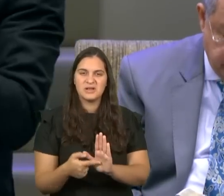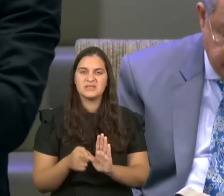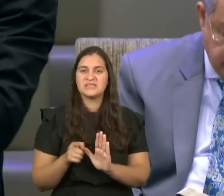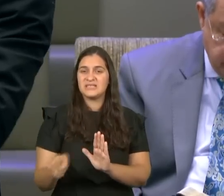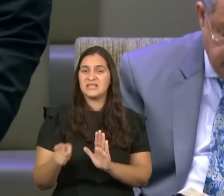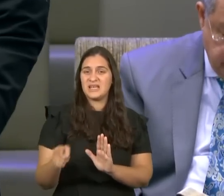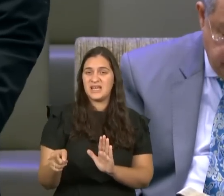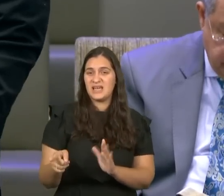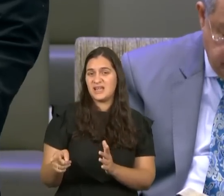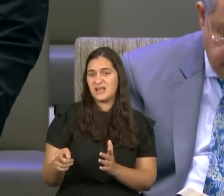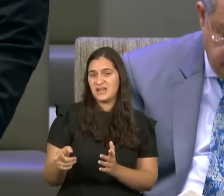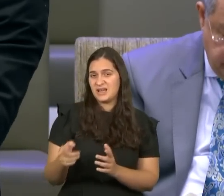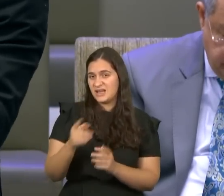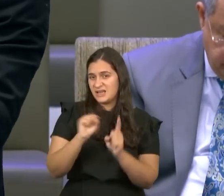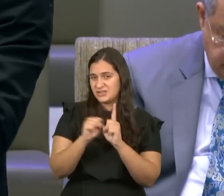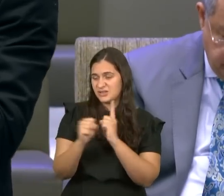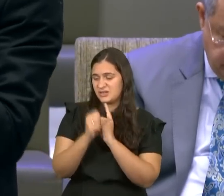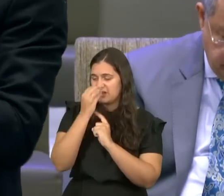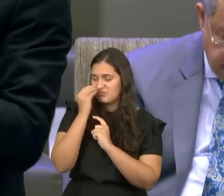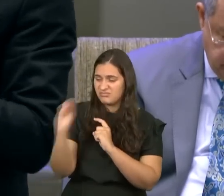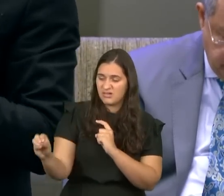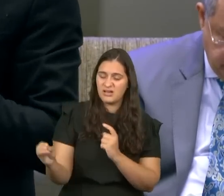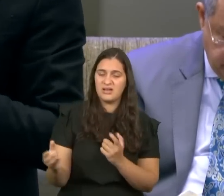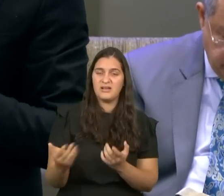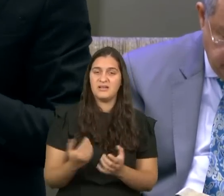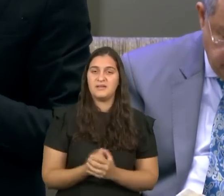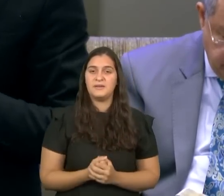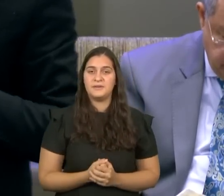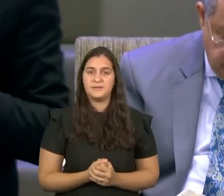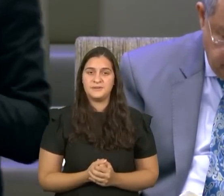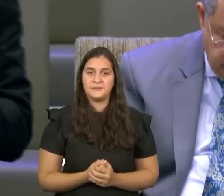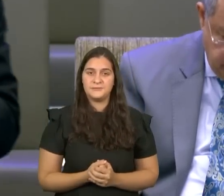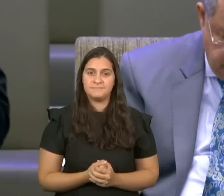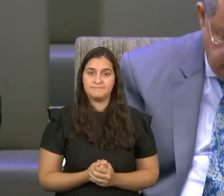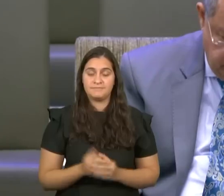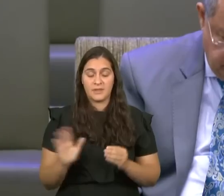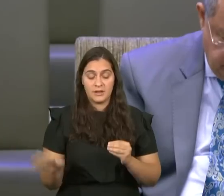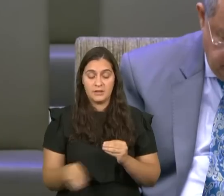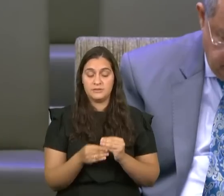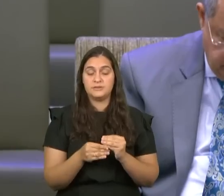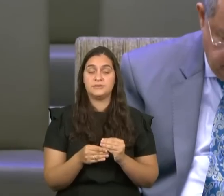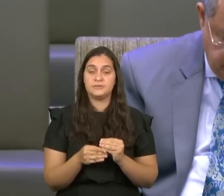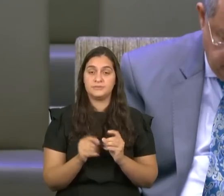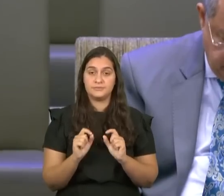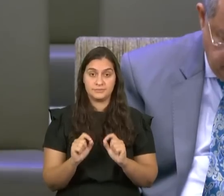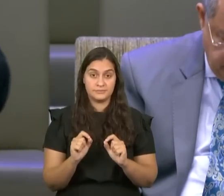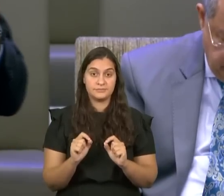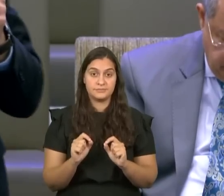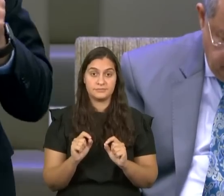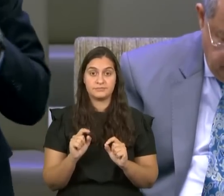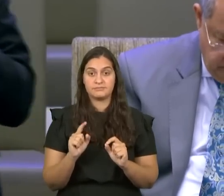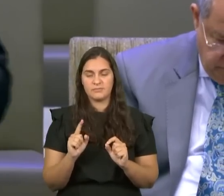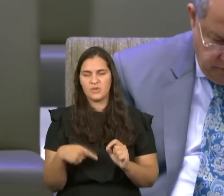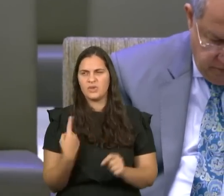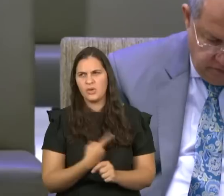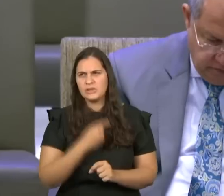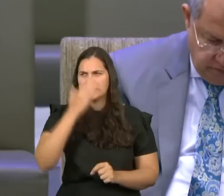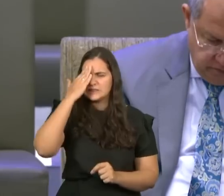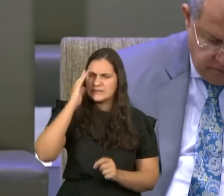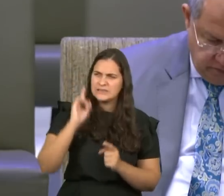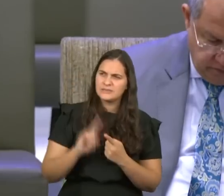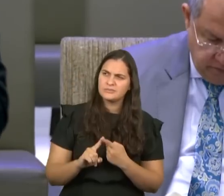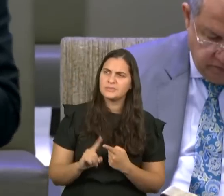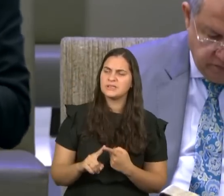Conduta reprovada pelas pessoas somando a isso é provável que na Perspectiva